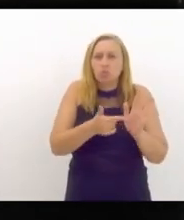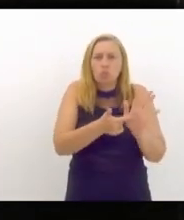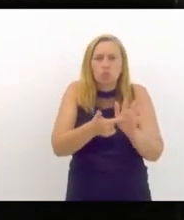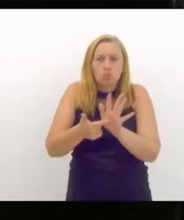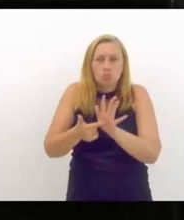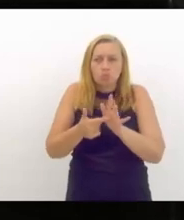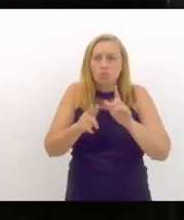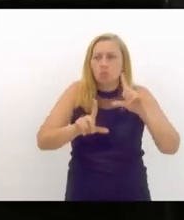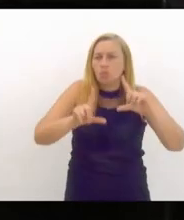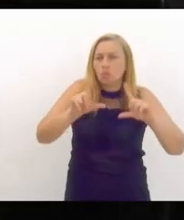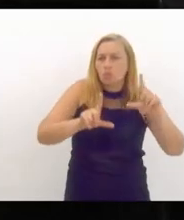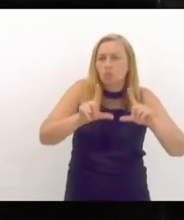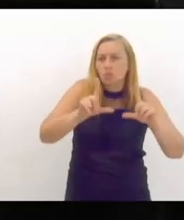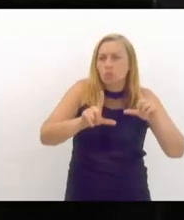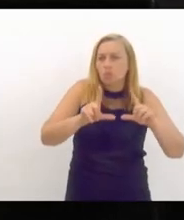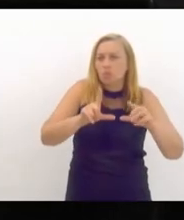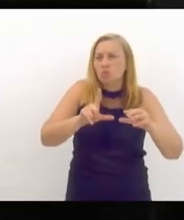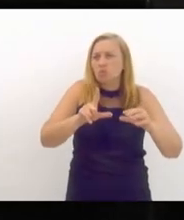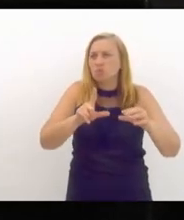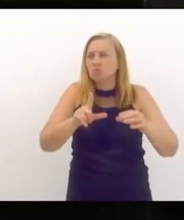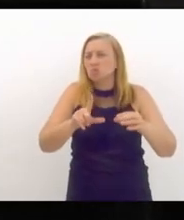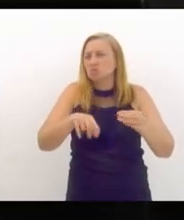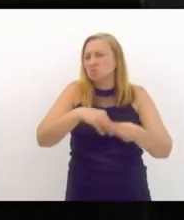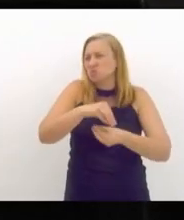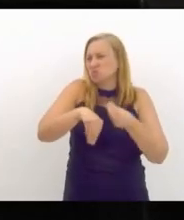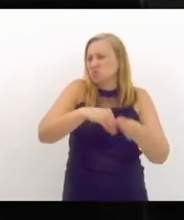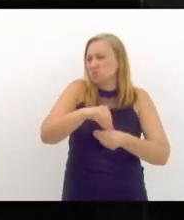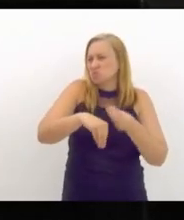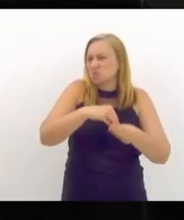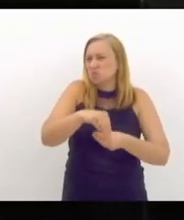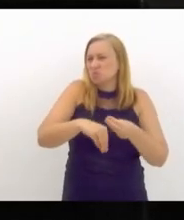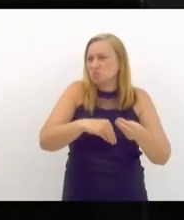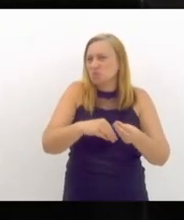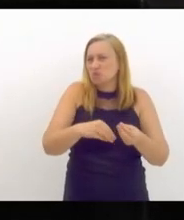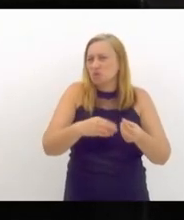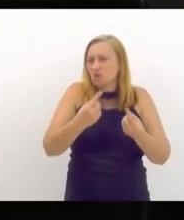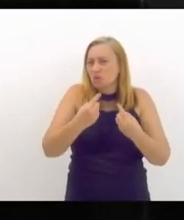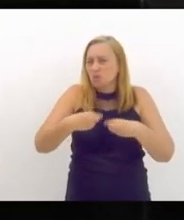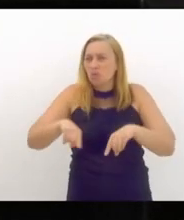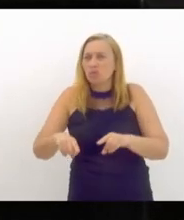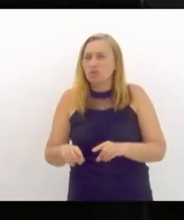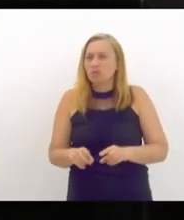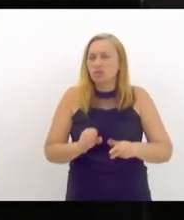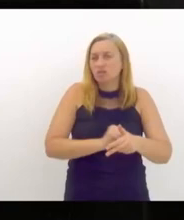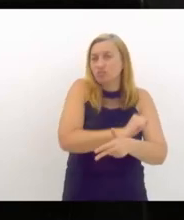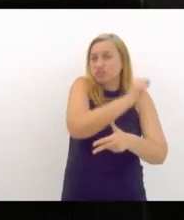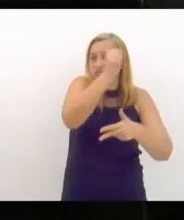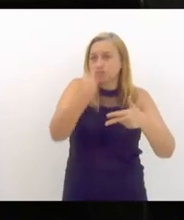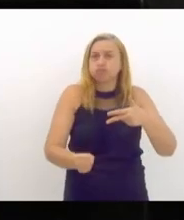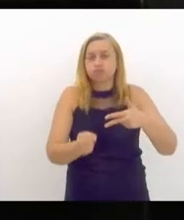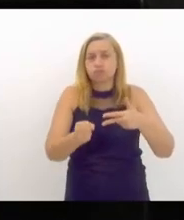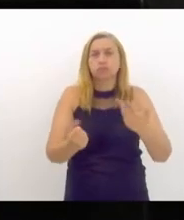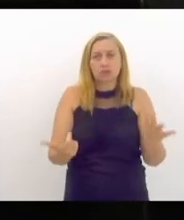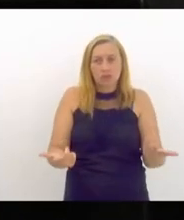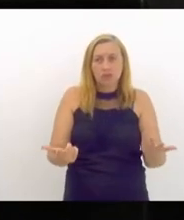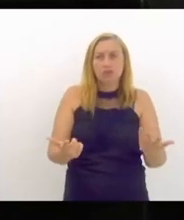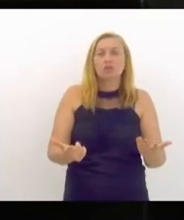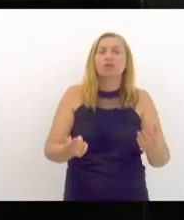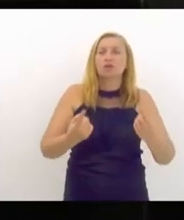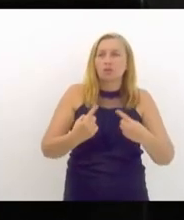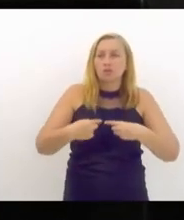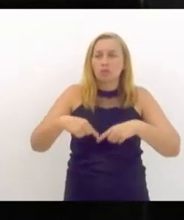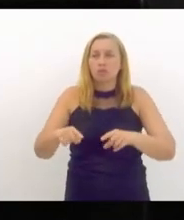de vandalismo, de ataque aos três poderes, de ataque à